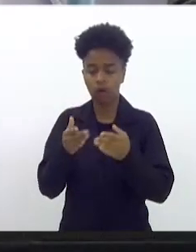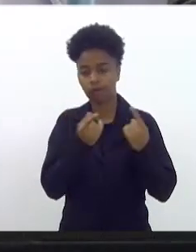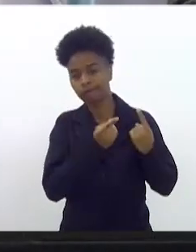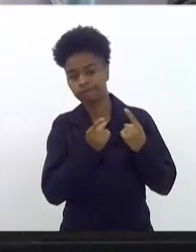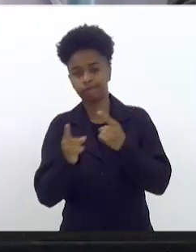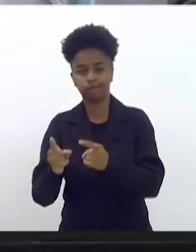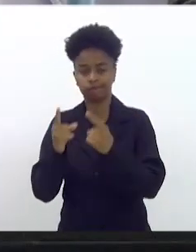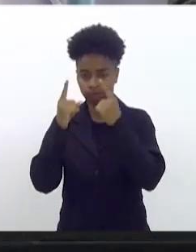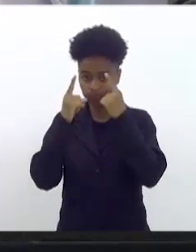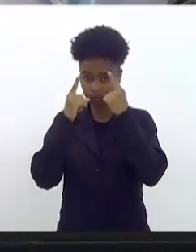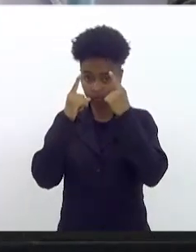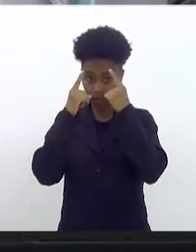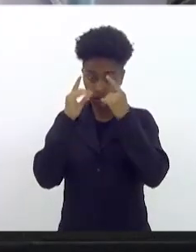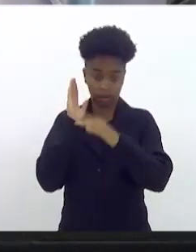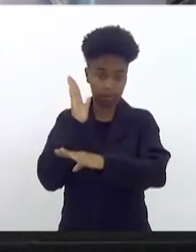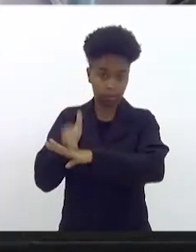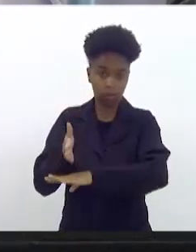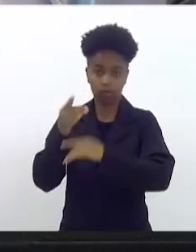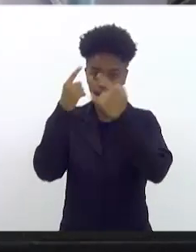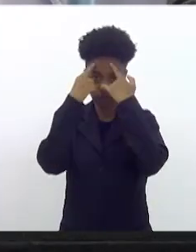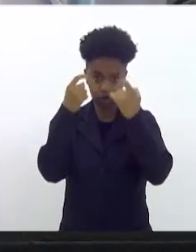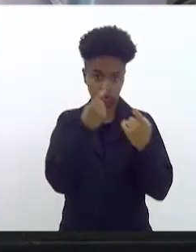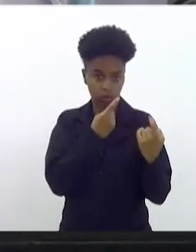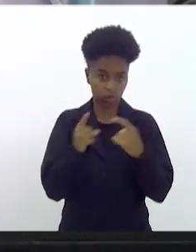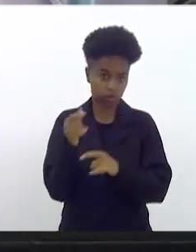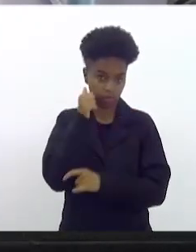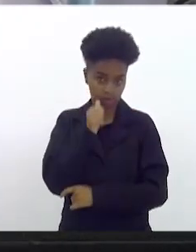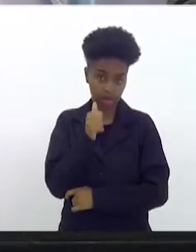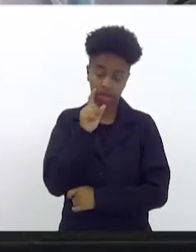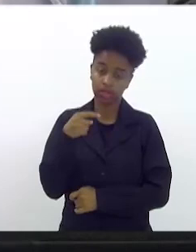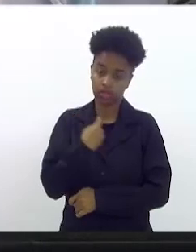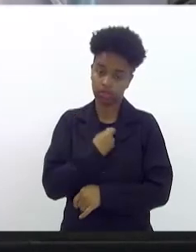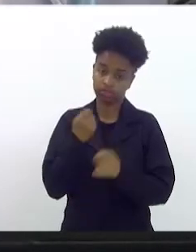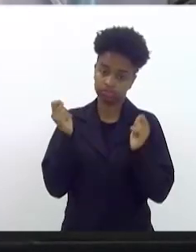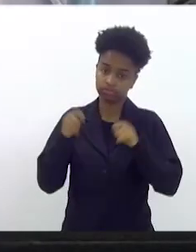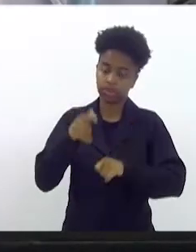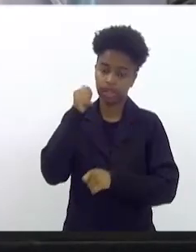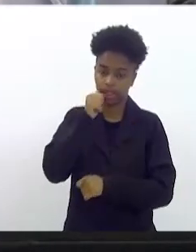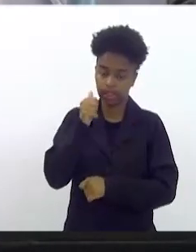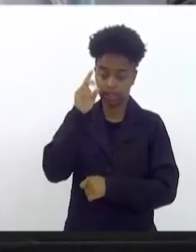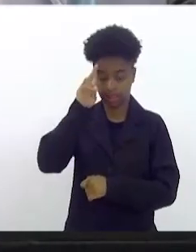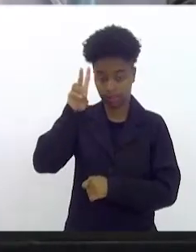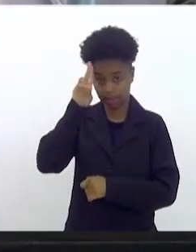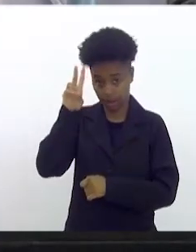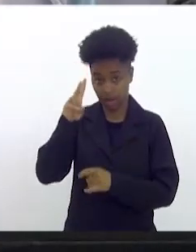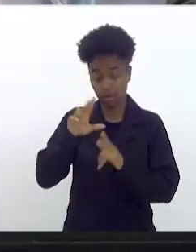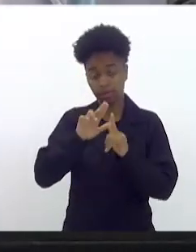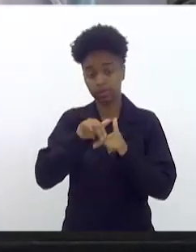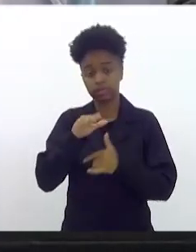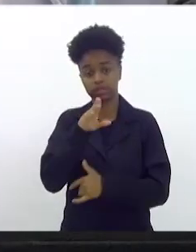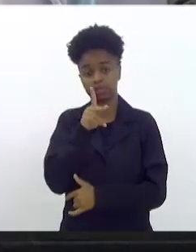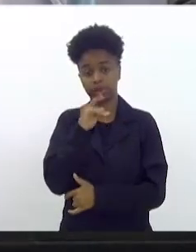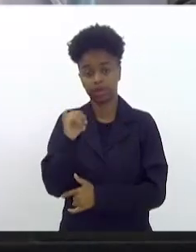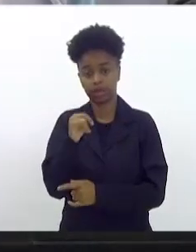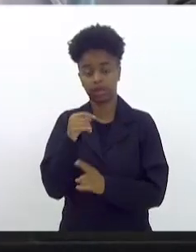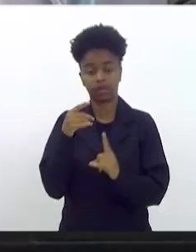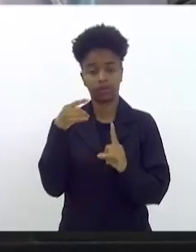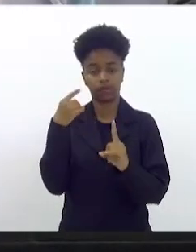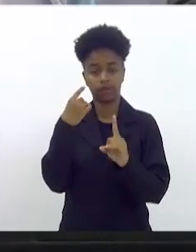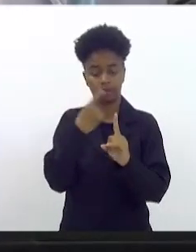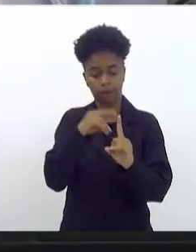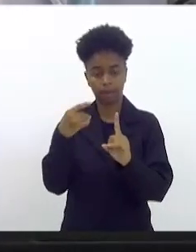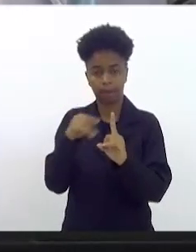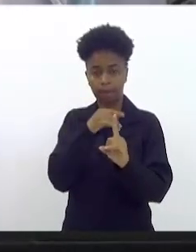mulheres. Acho que a gente pode lembrar, Tia Ju, que na CPI do feminicídio nós fizemos a recomendação de que as